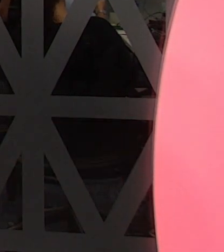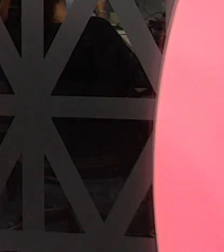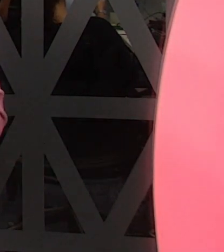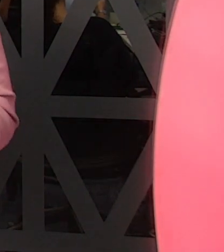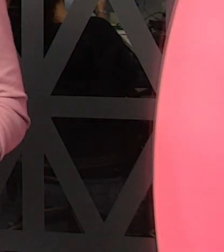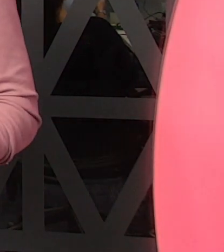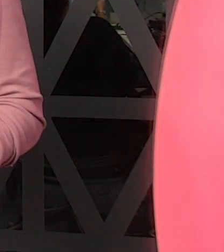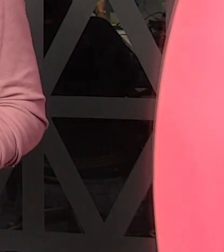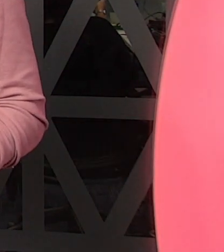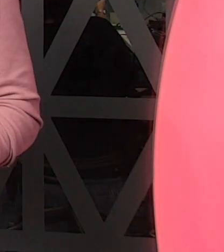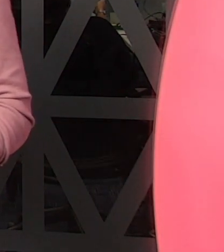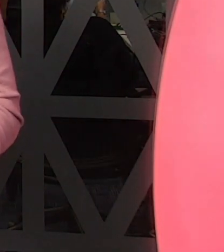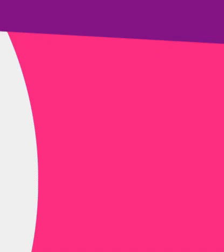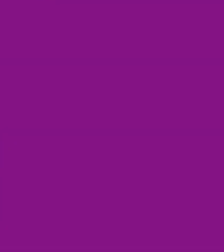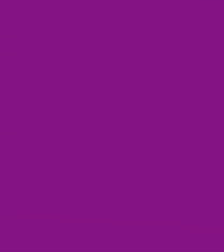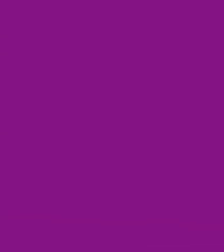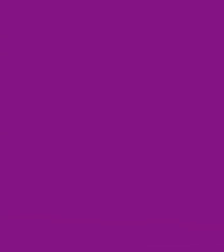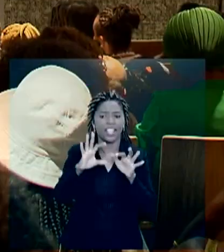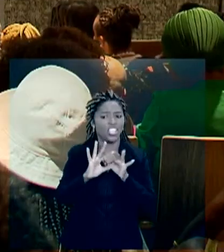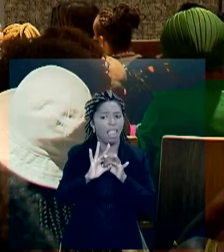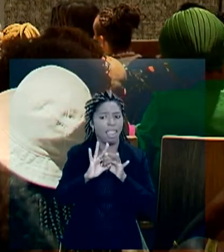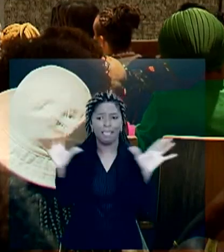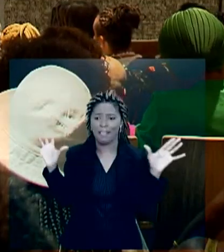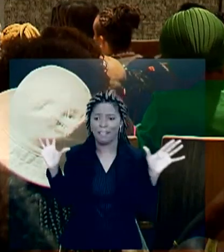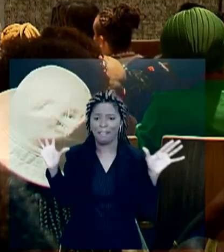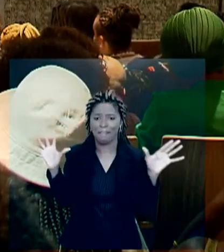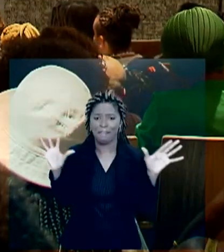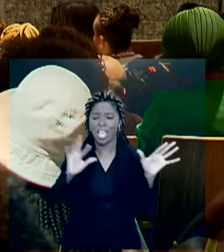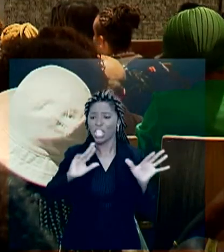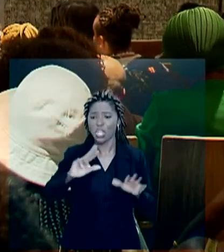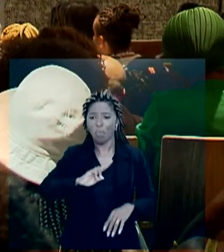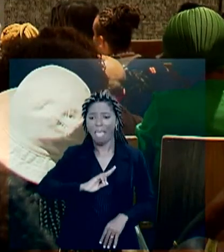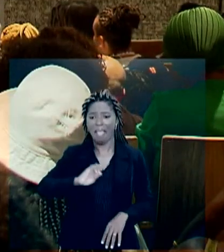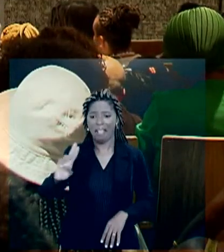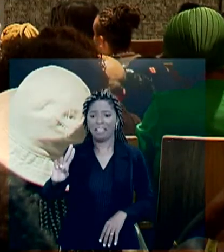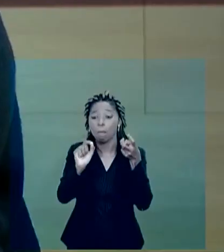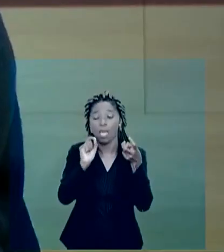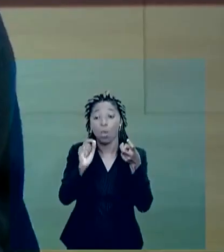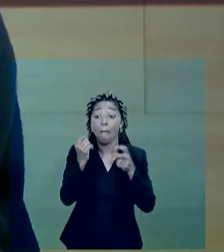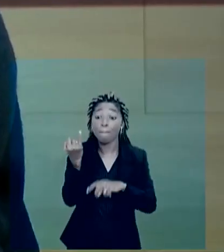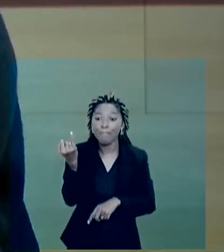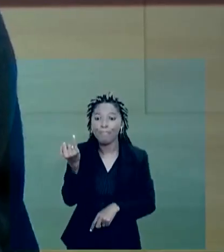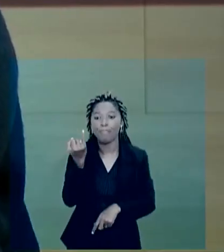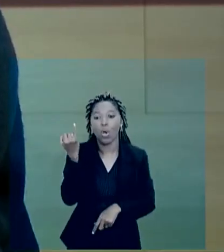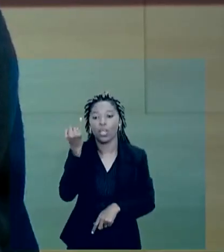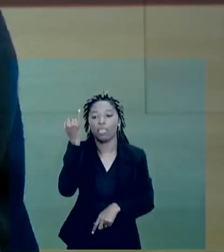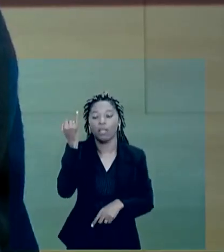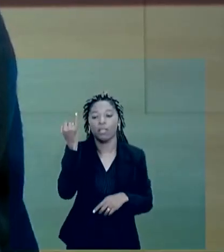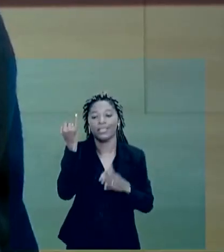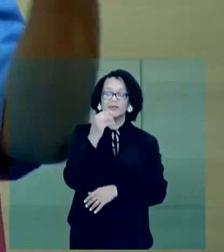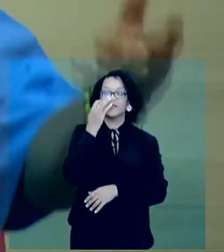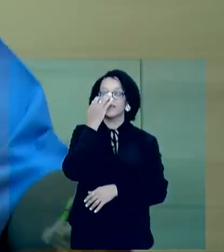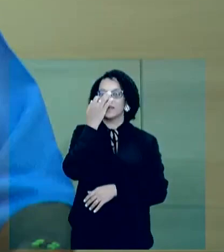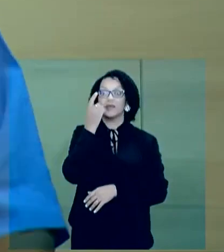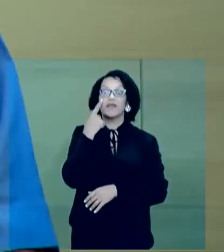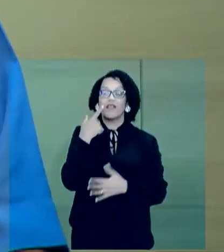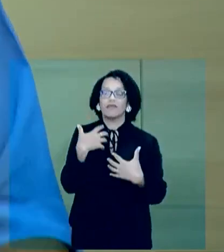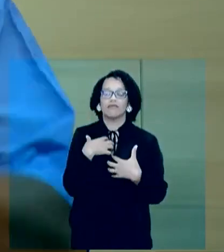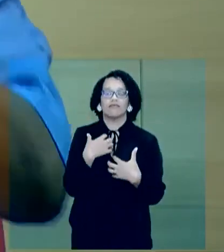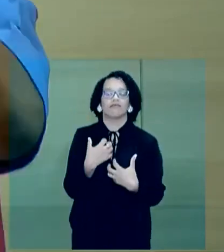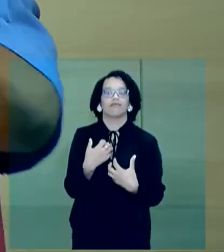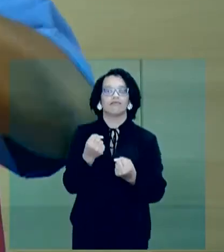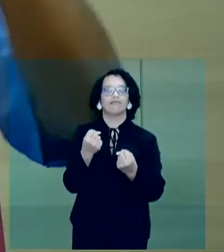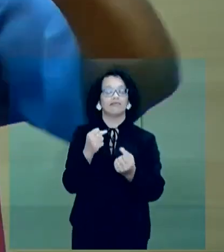para a realização do Fórum Acor da Cultura. No encontro, rolaram conversas sobre o atual cenário da educação antirracista no